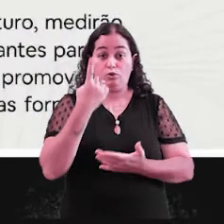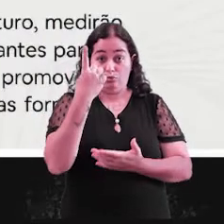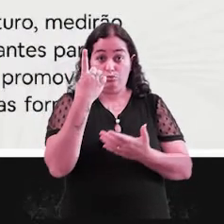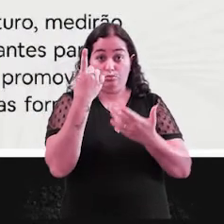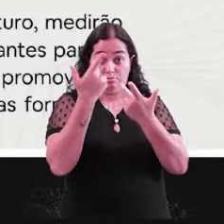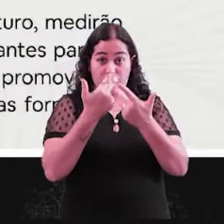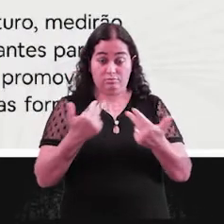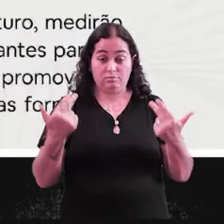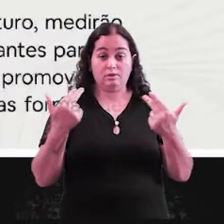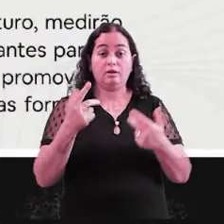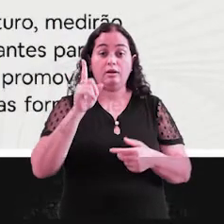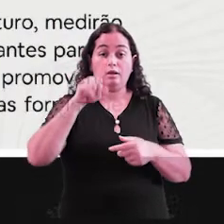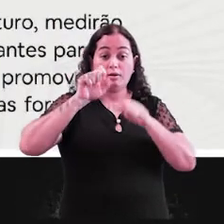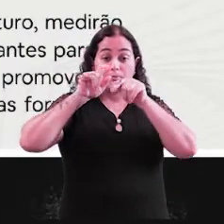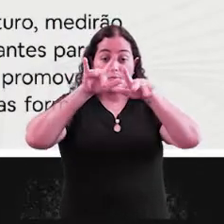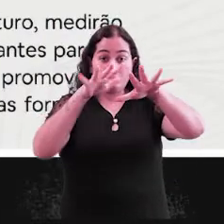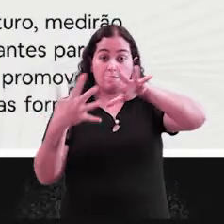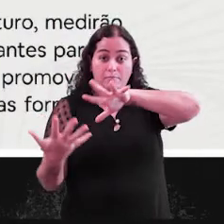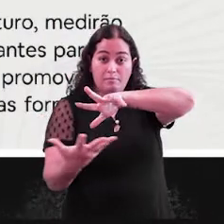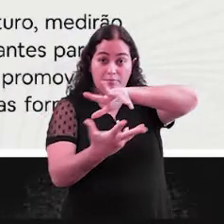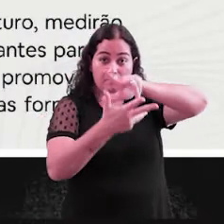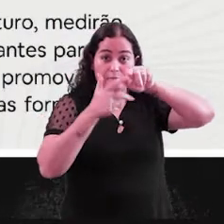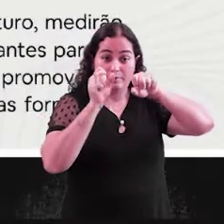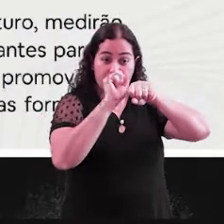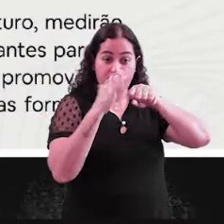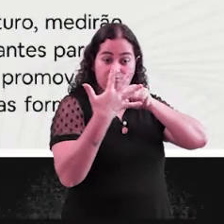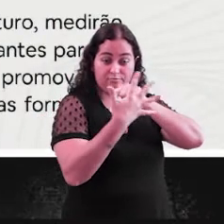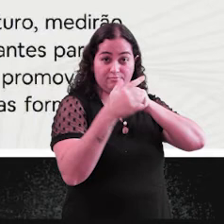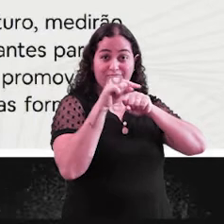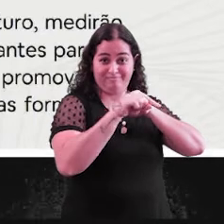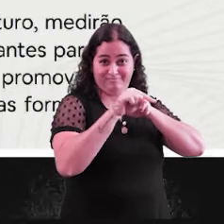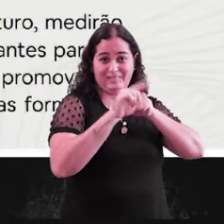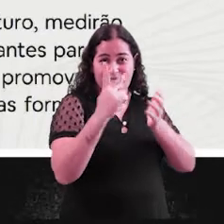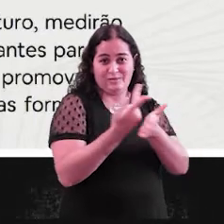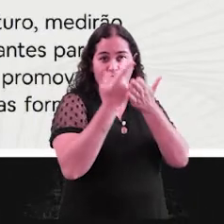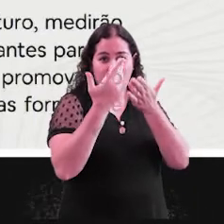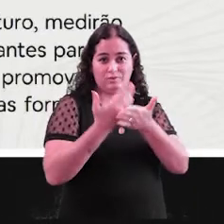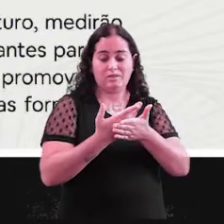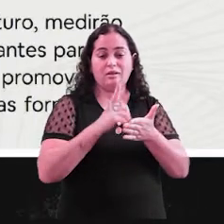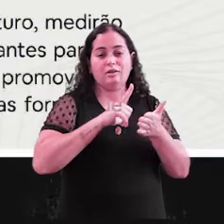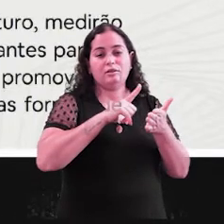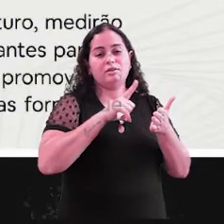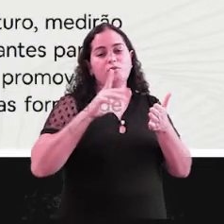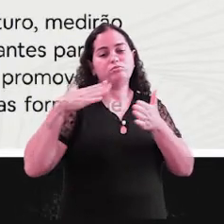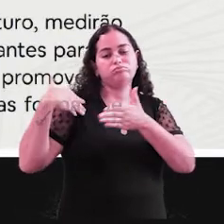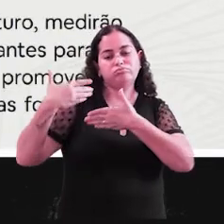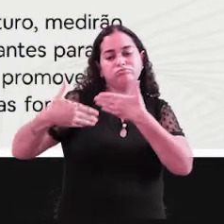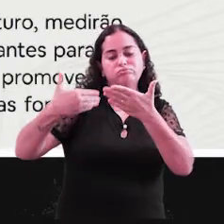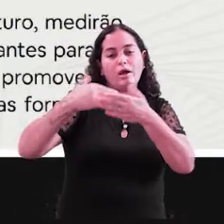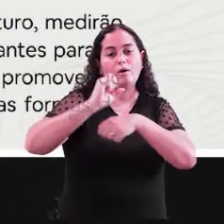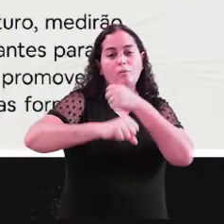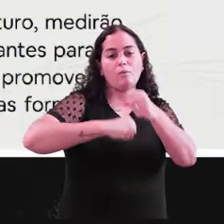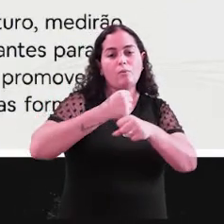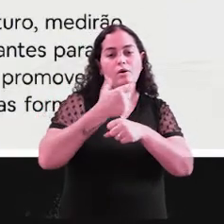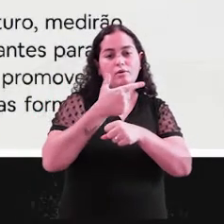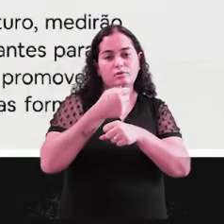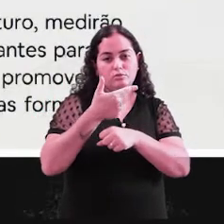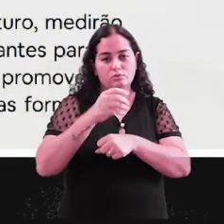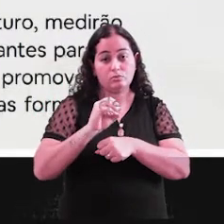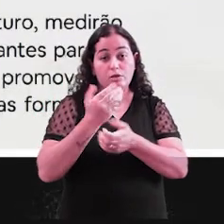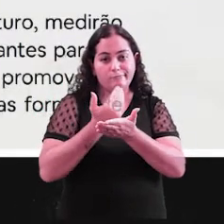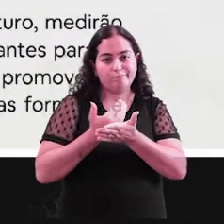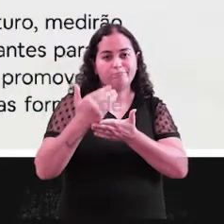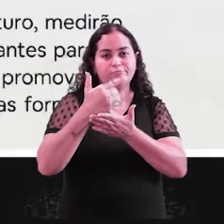delas é a seguinte: a pandemia provocada pela Covid-19, além de atravessar o ano de 2020 e se projetar no ano